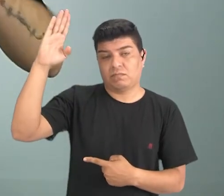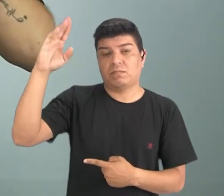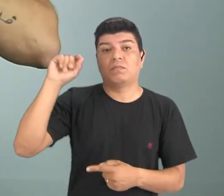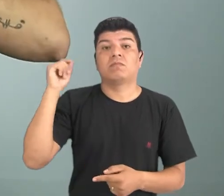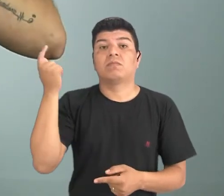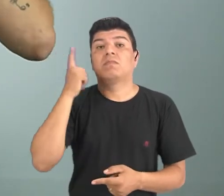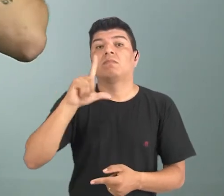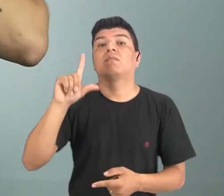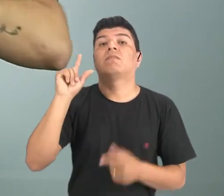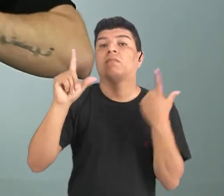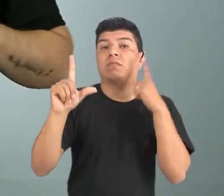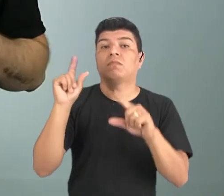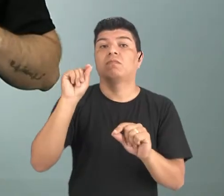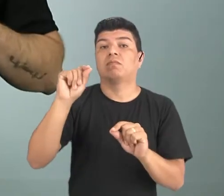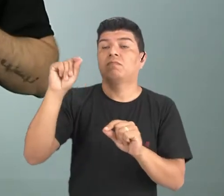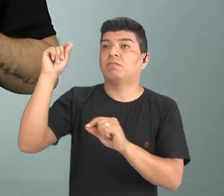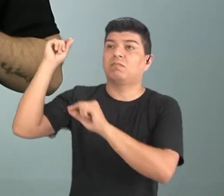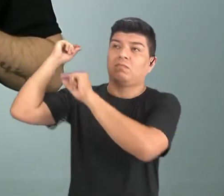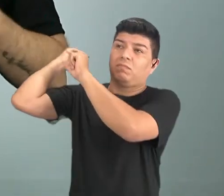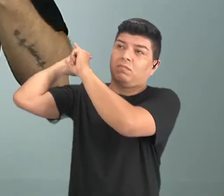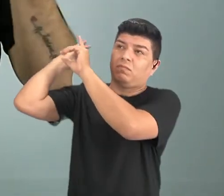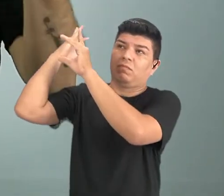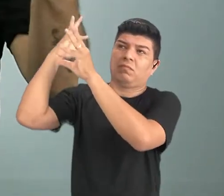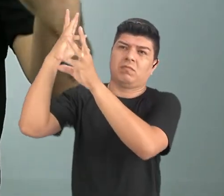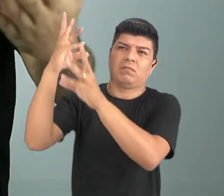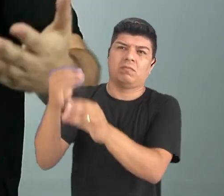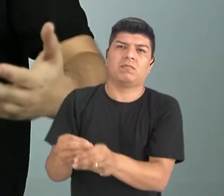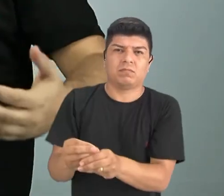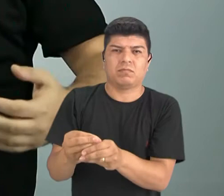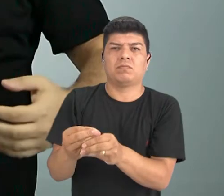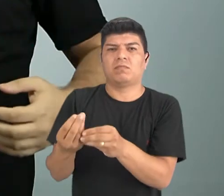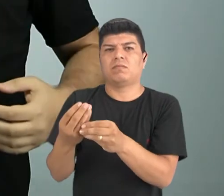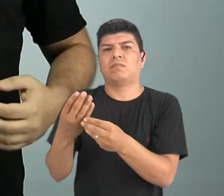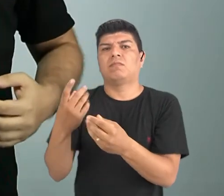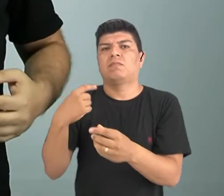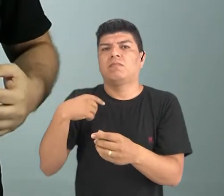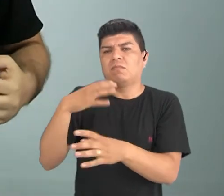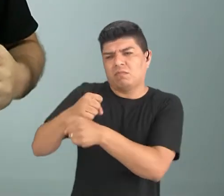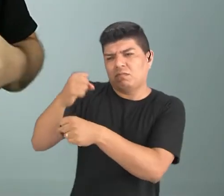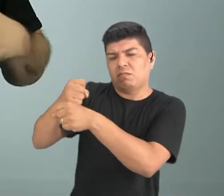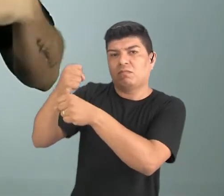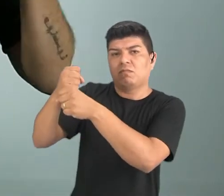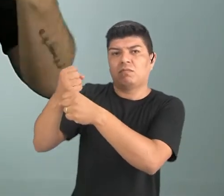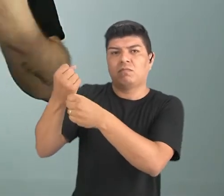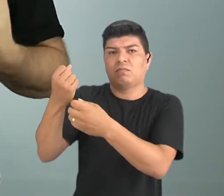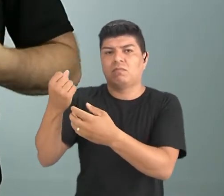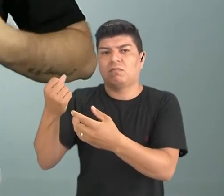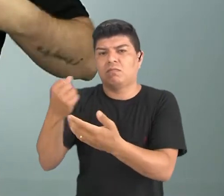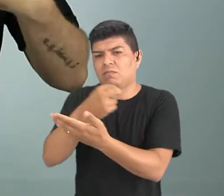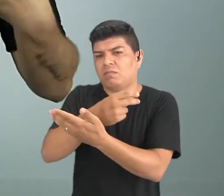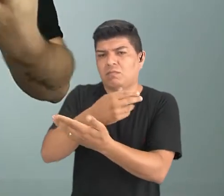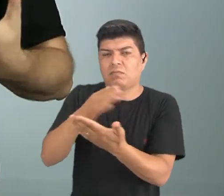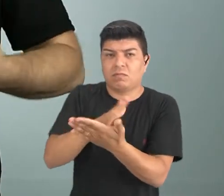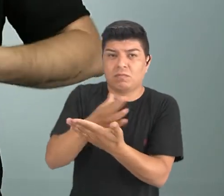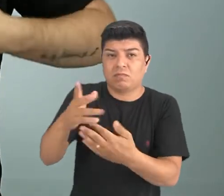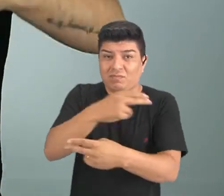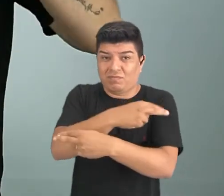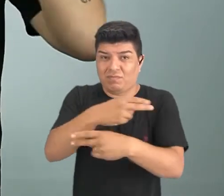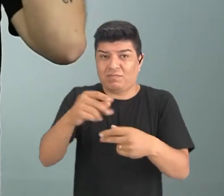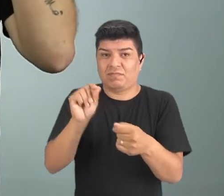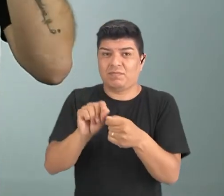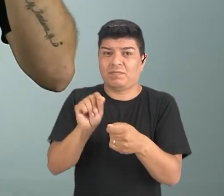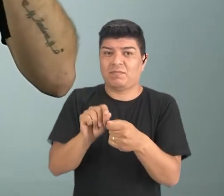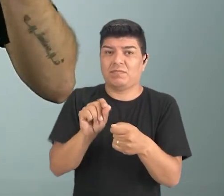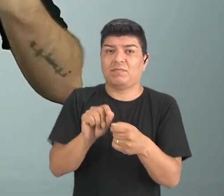conquista desde lá. Eles começaram a lutar, construindo quilombos, construindo algumas coisas que foram fazendo com que